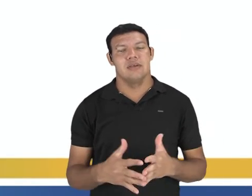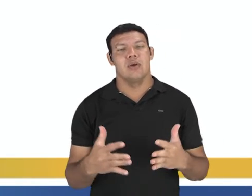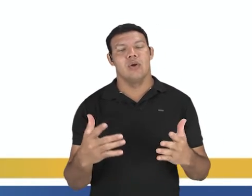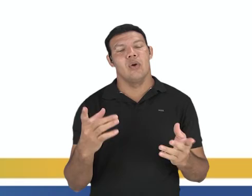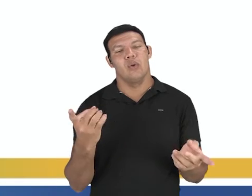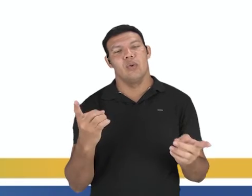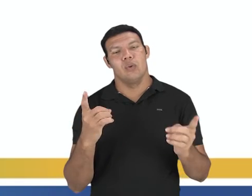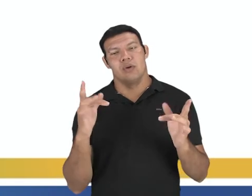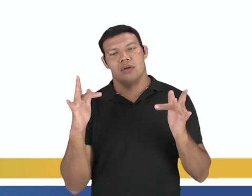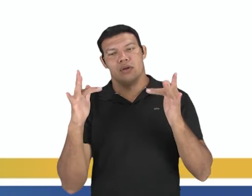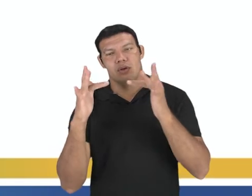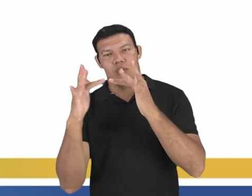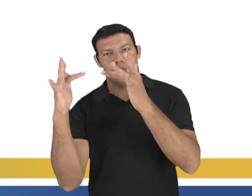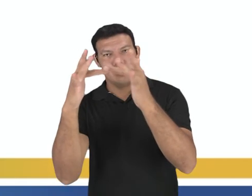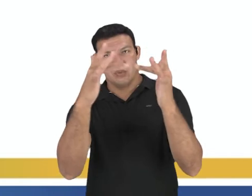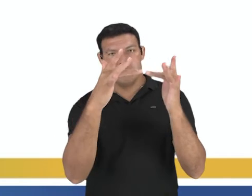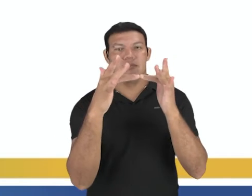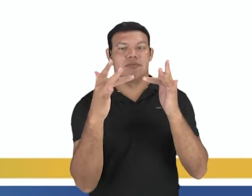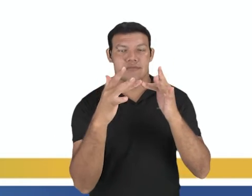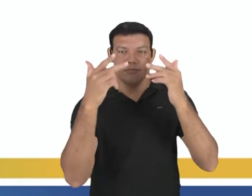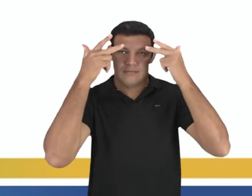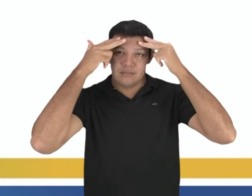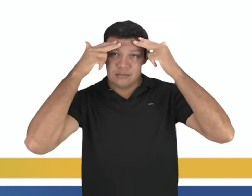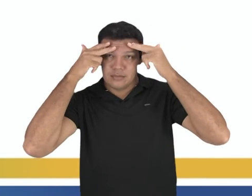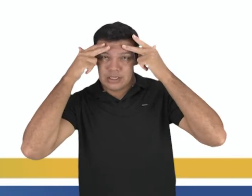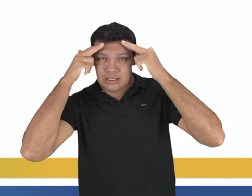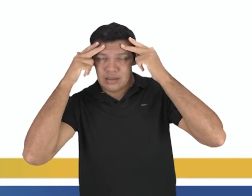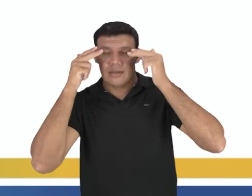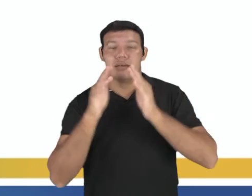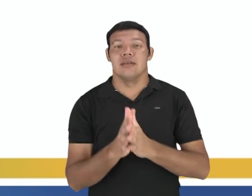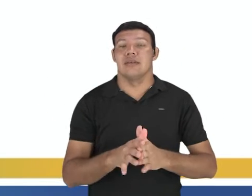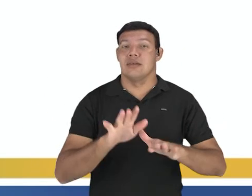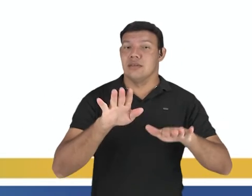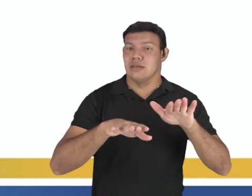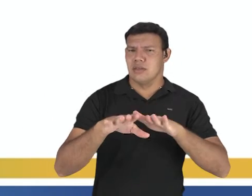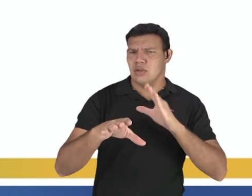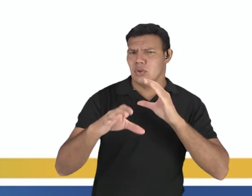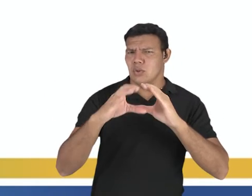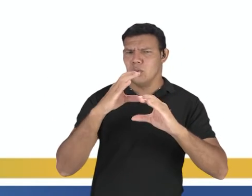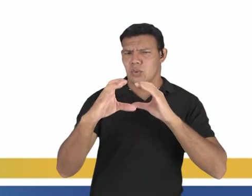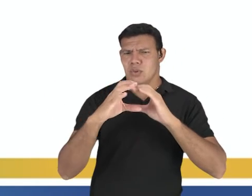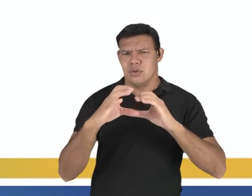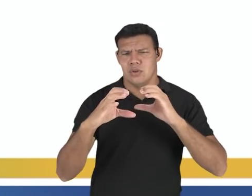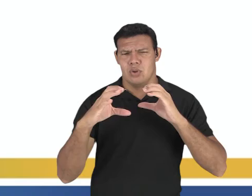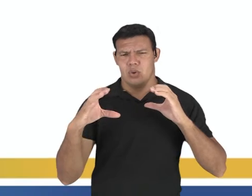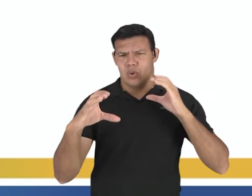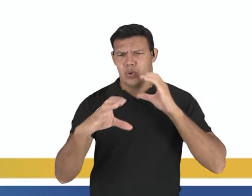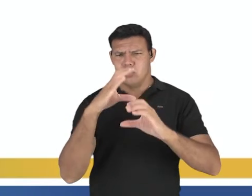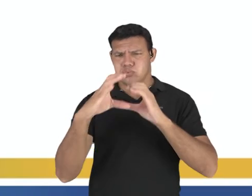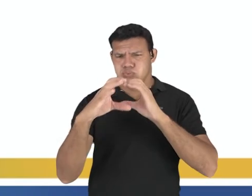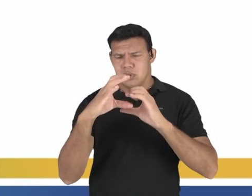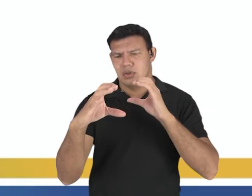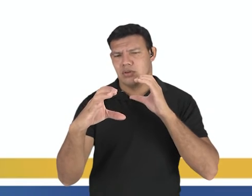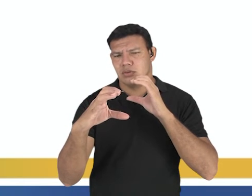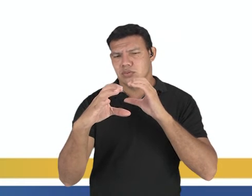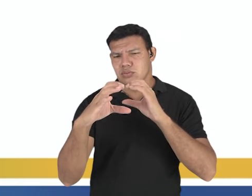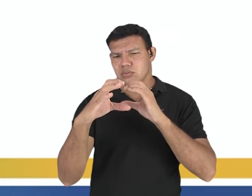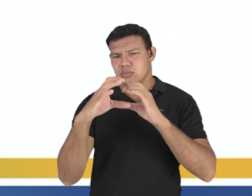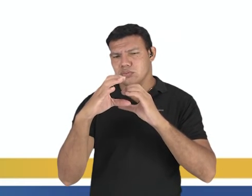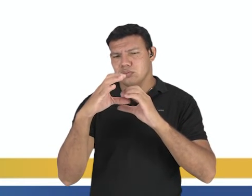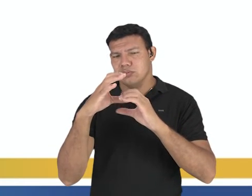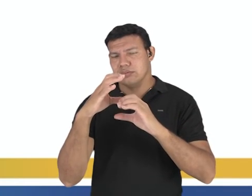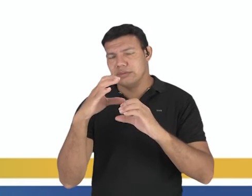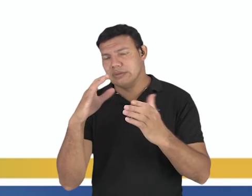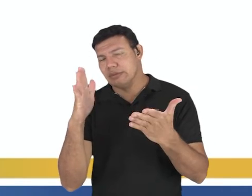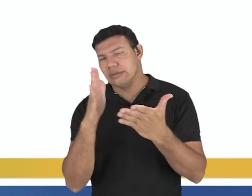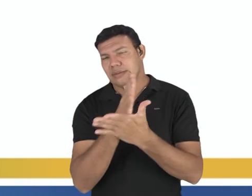neurônios. A cada instante, dependendo do que acontece, essa sinapse pode ficar mais forte ou mais fraca. Por isso,